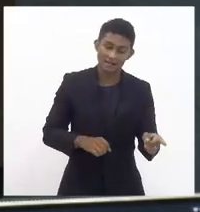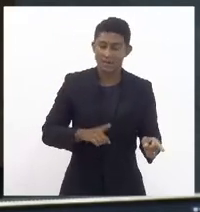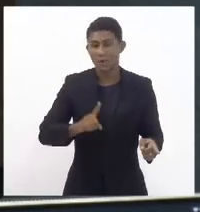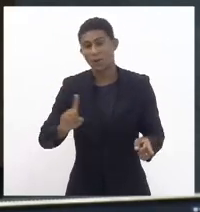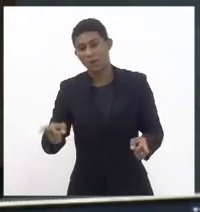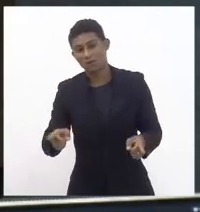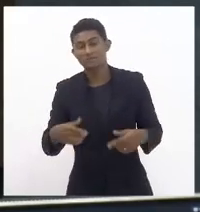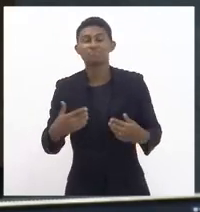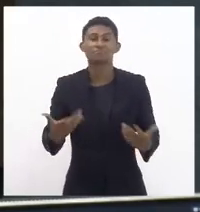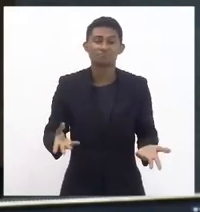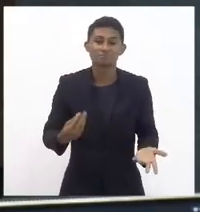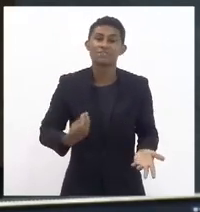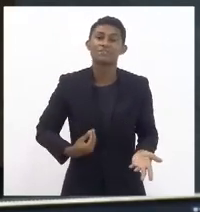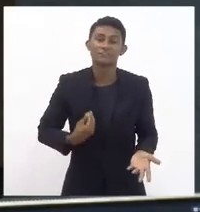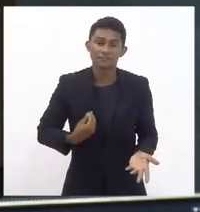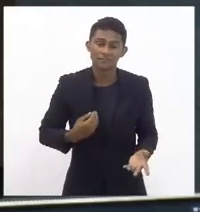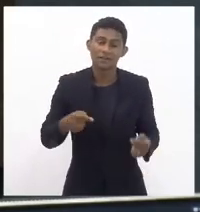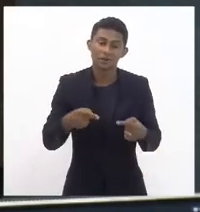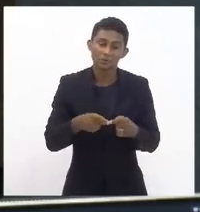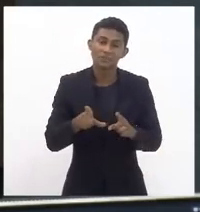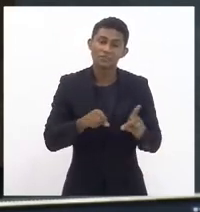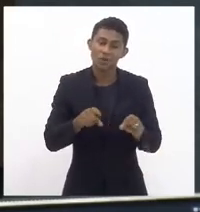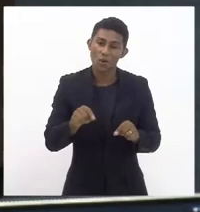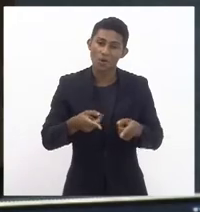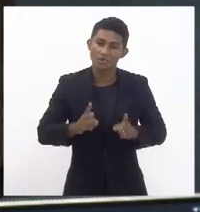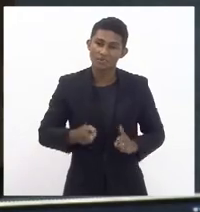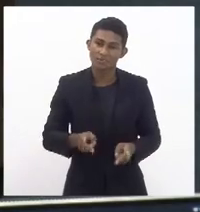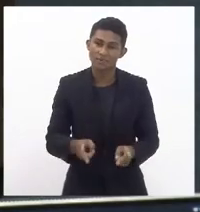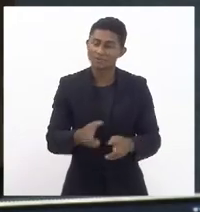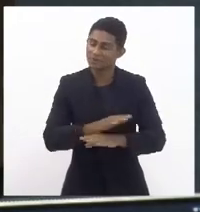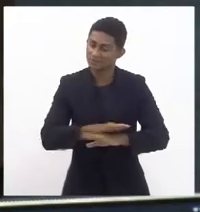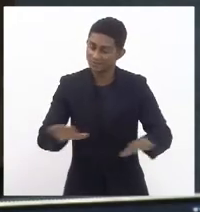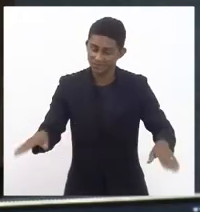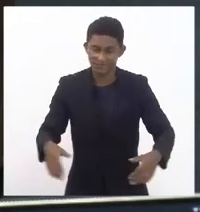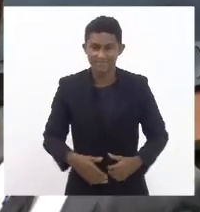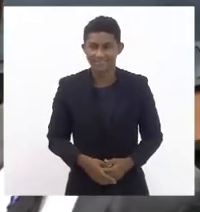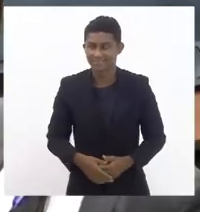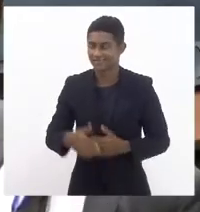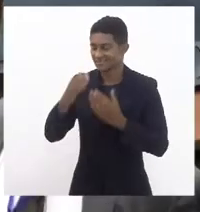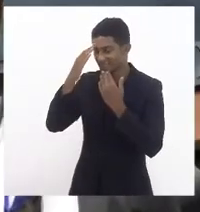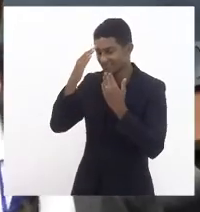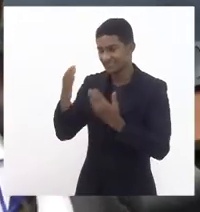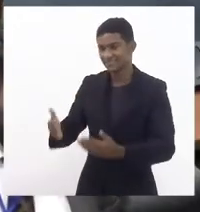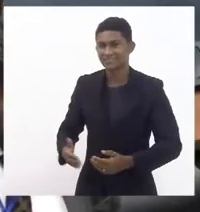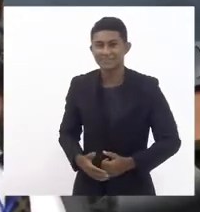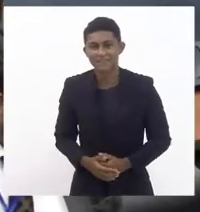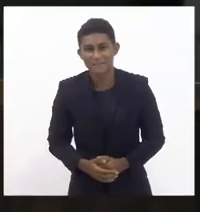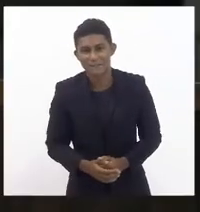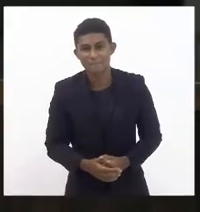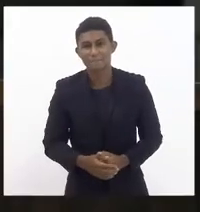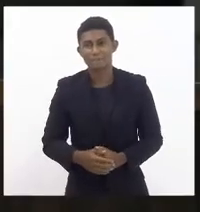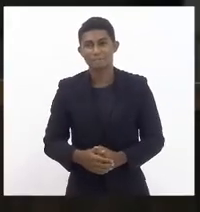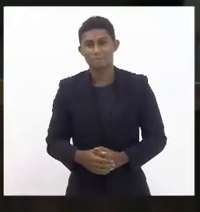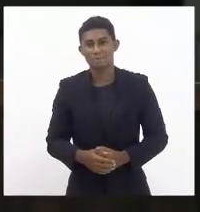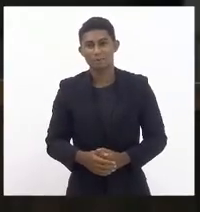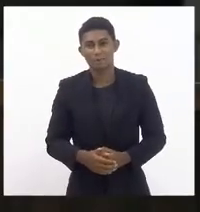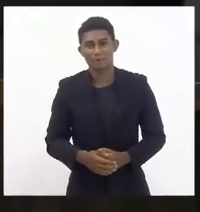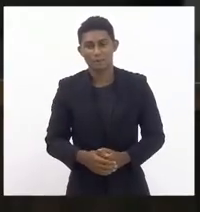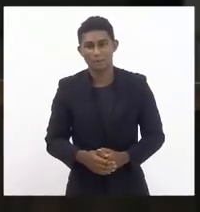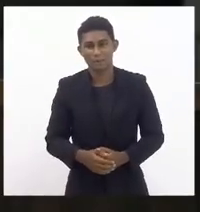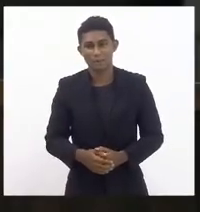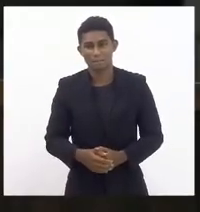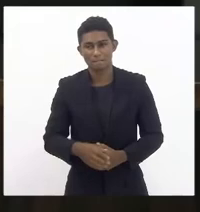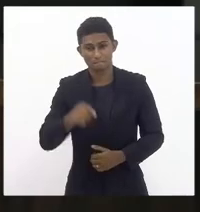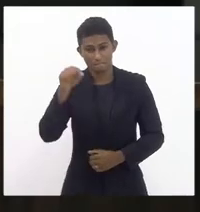a vida escolha o tempo todo só isso presente obrigado antes de passarmos